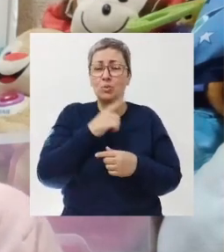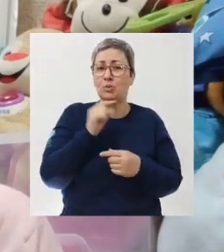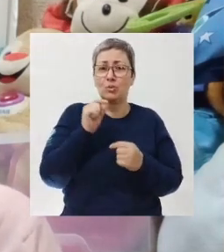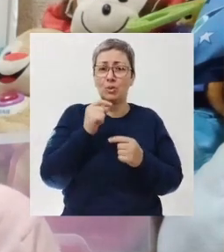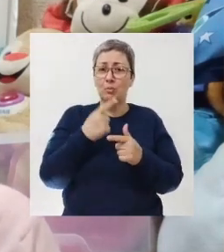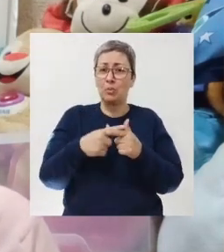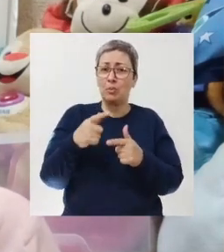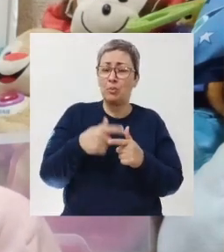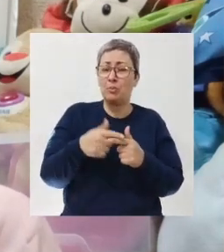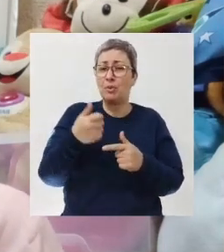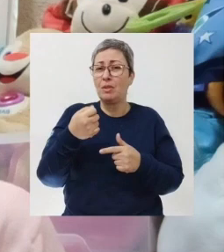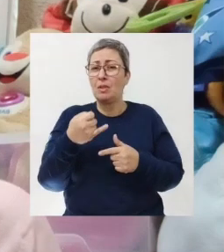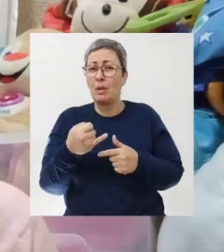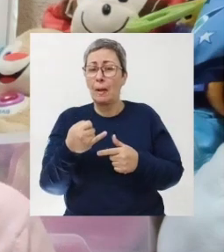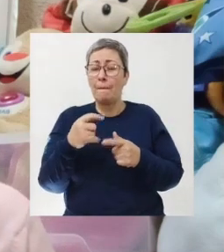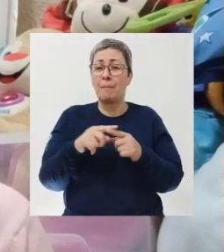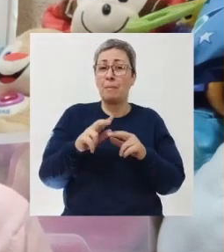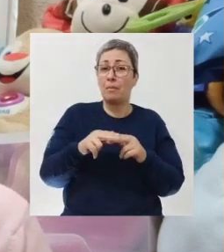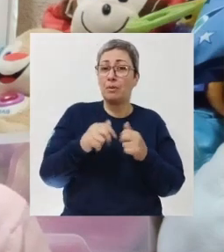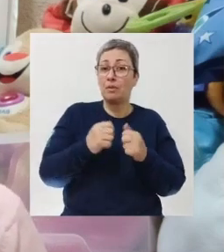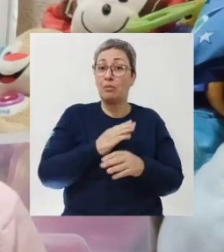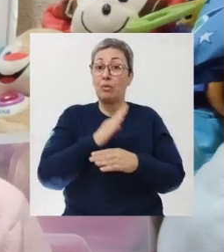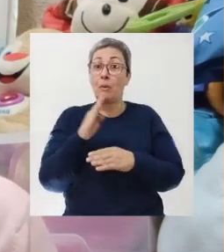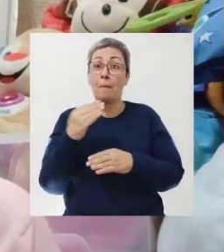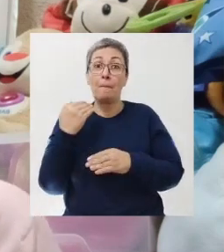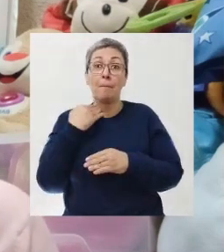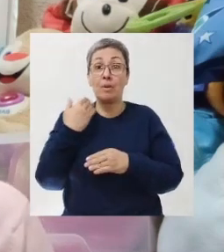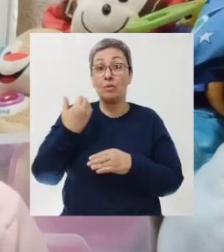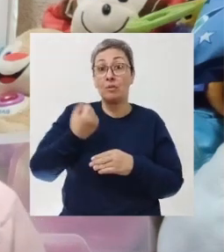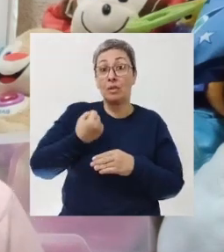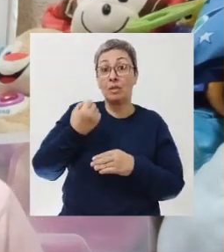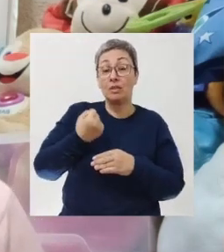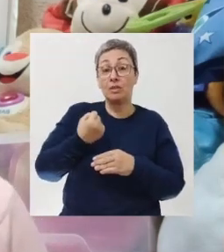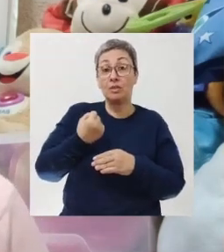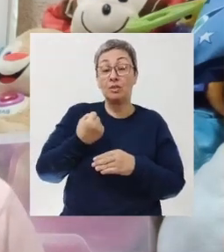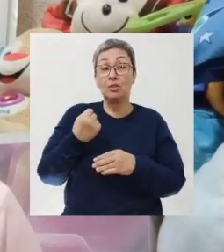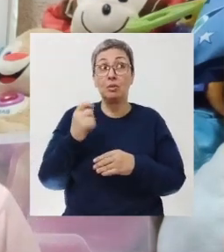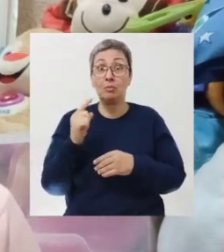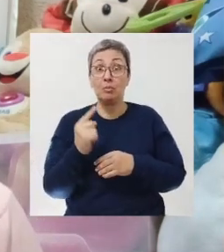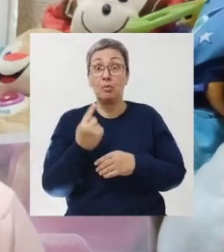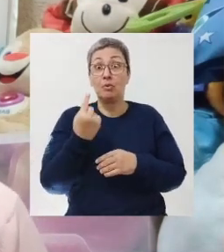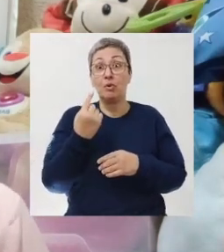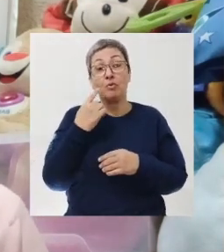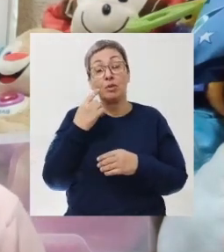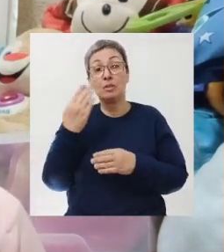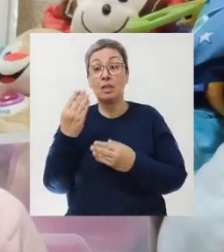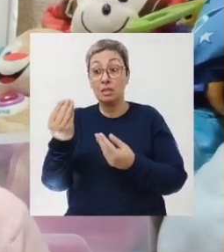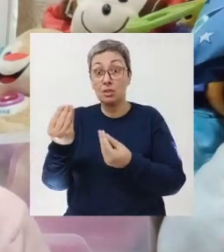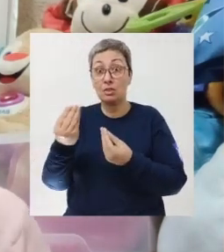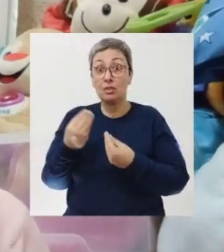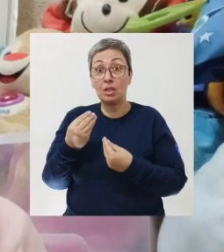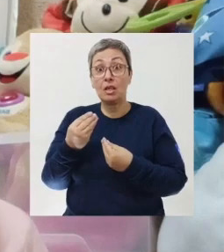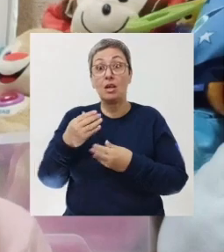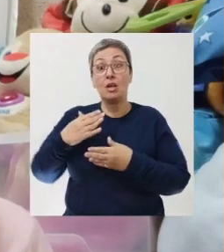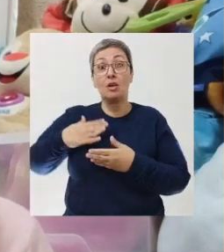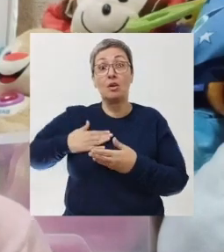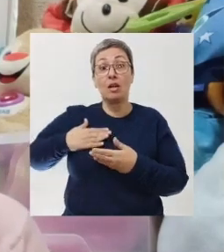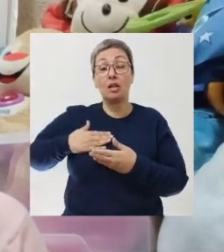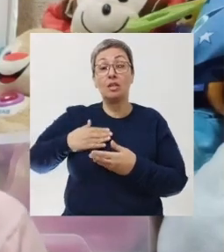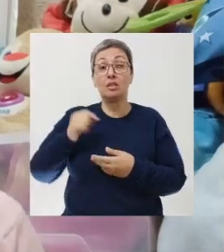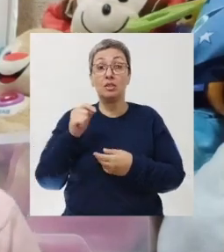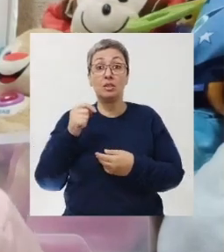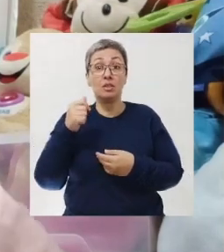Ele não tinha muito problema para evacuar e foi por isso que eu procurei o banco de leite a primeira vez, porque eu fui atrás de doação de